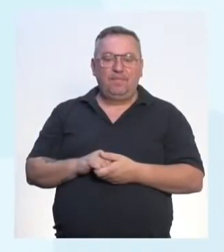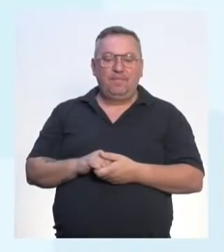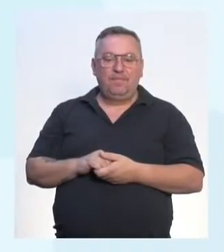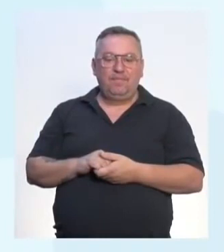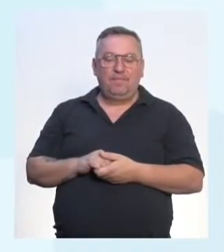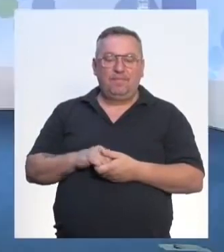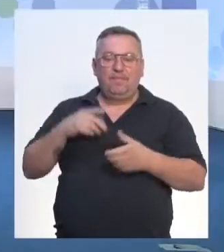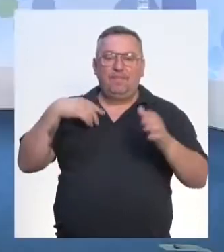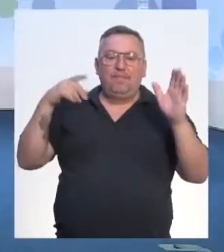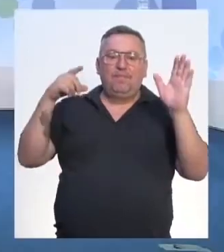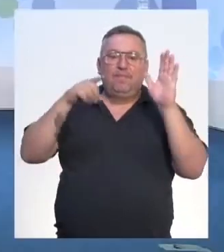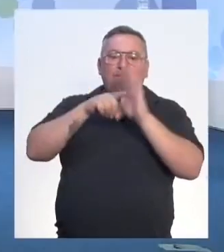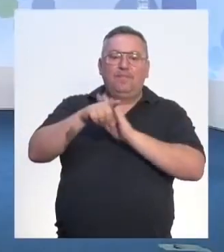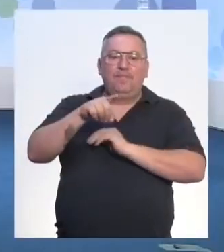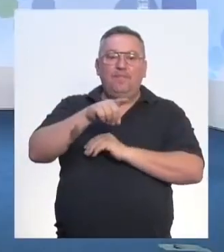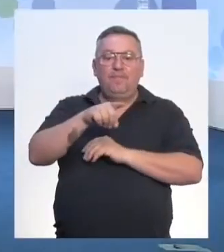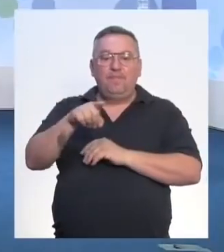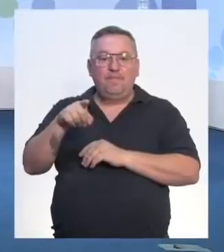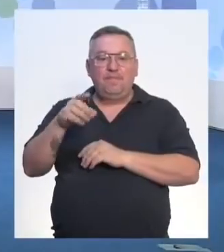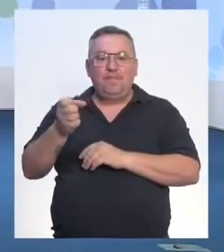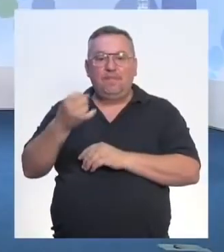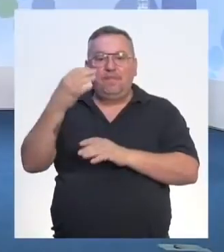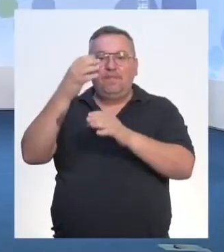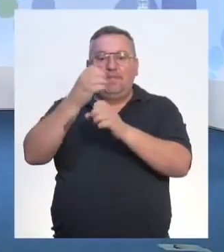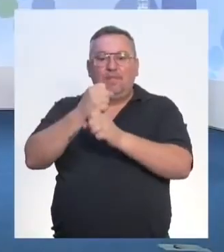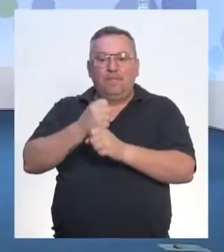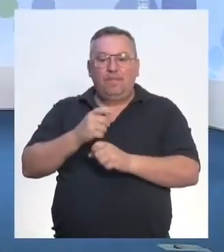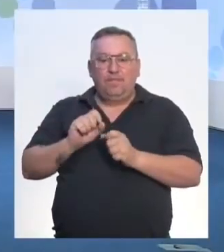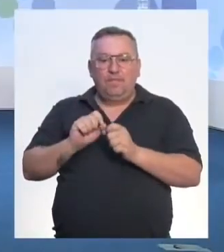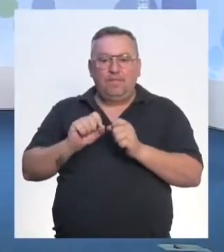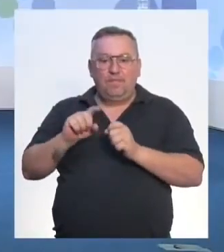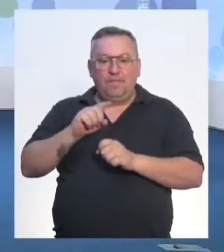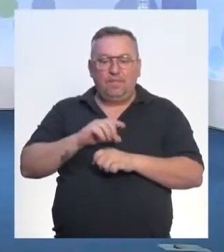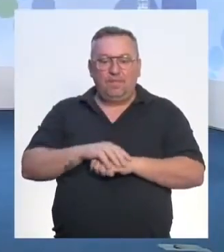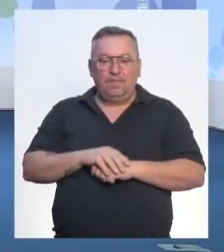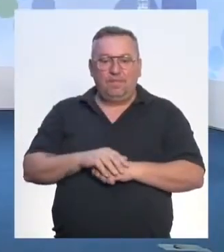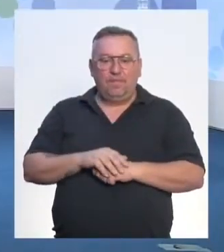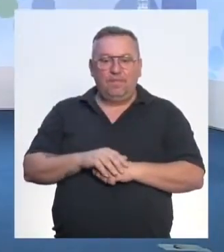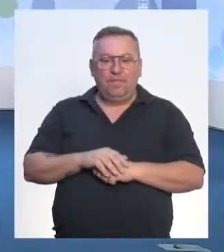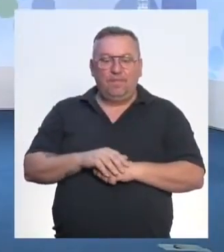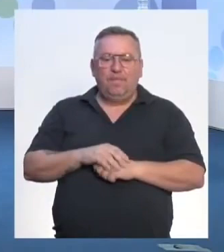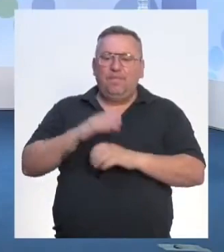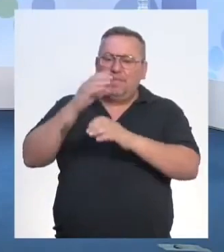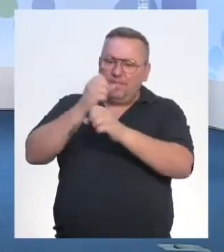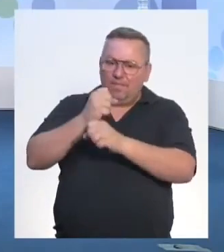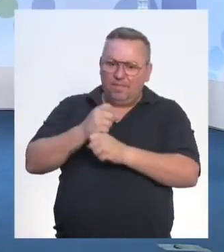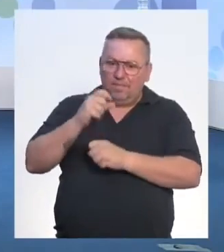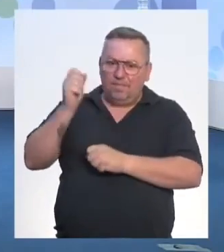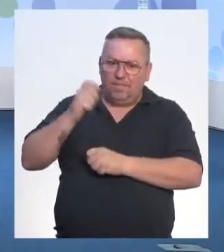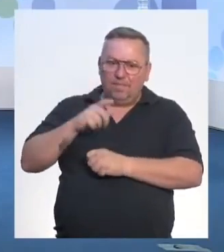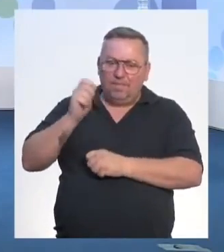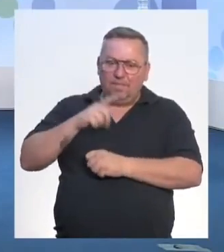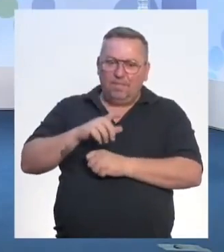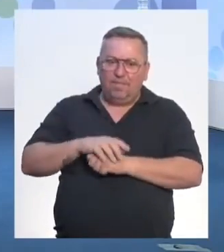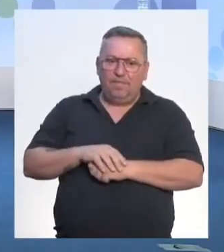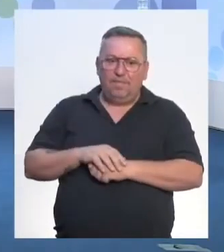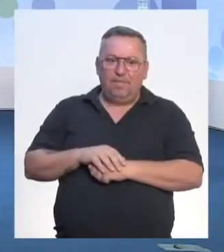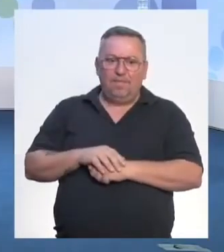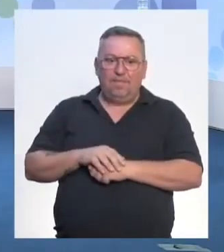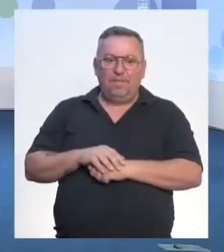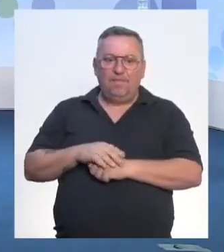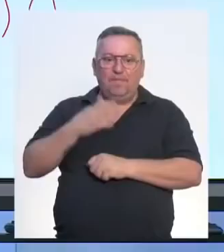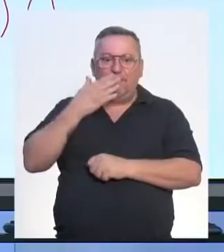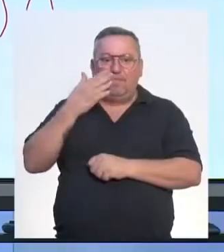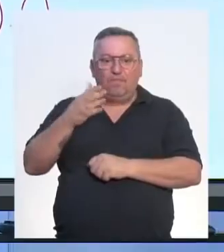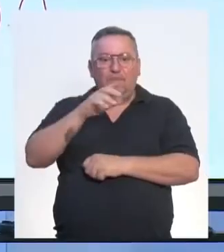A minha pergunta é, quantos pontos você fez? Vamos somar o que que foi de azul? Então, aí eu vou pedir para